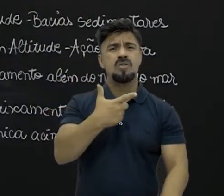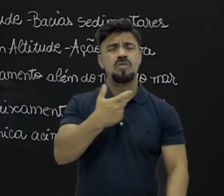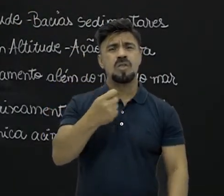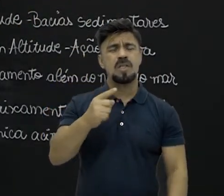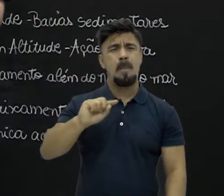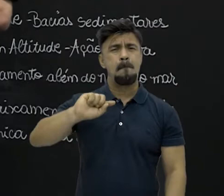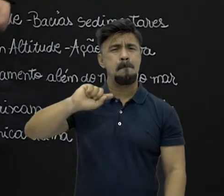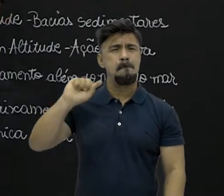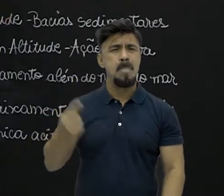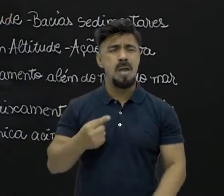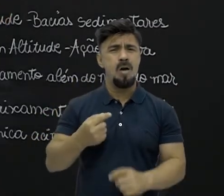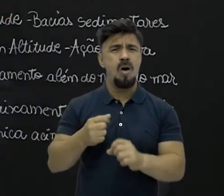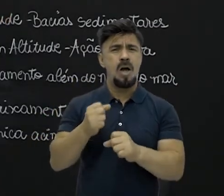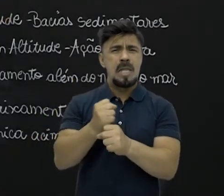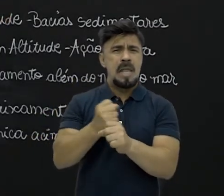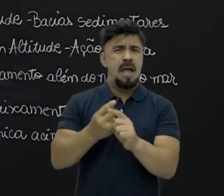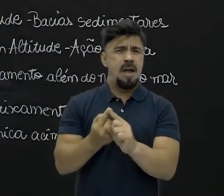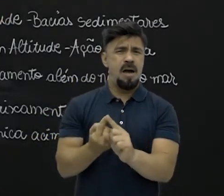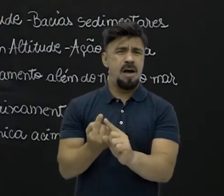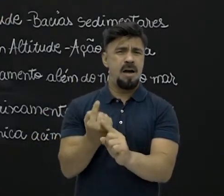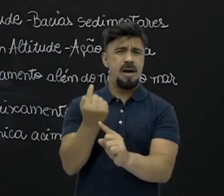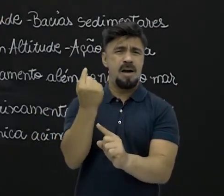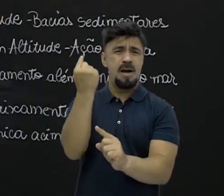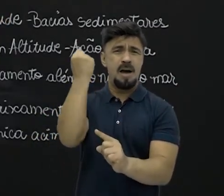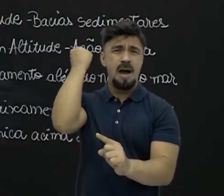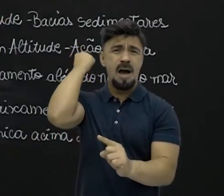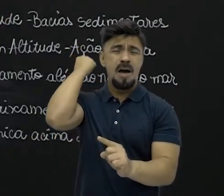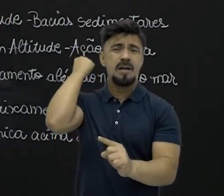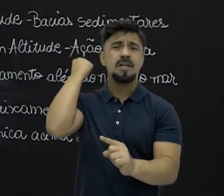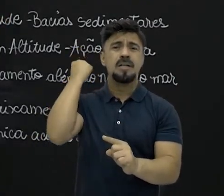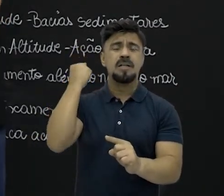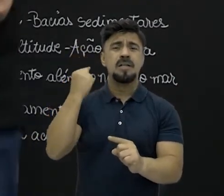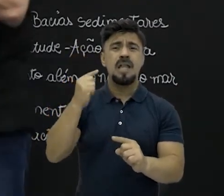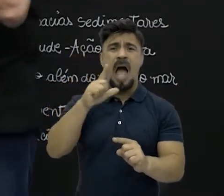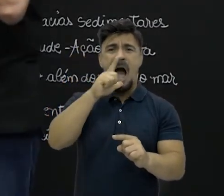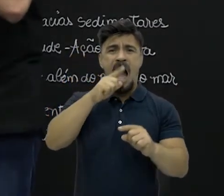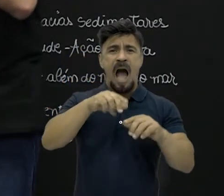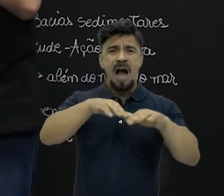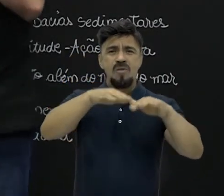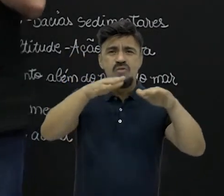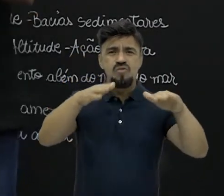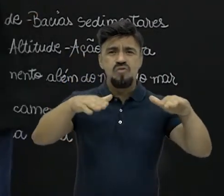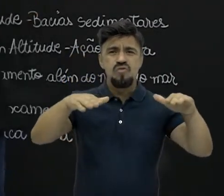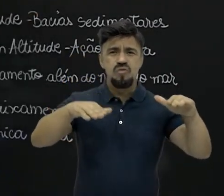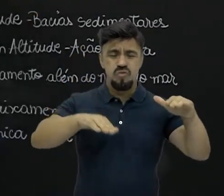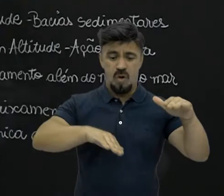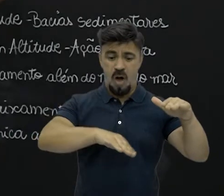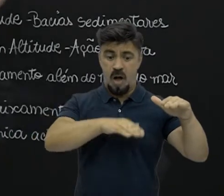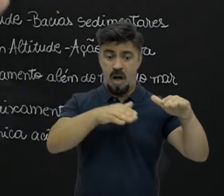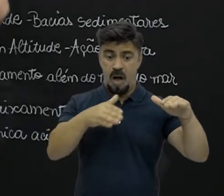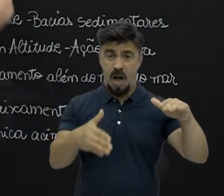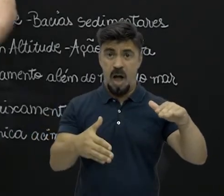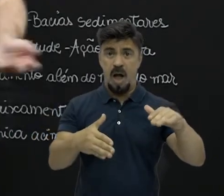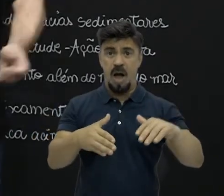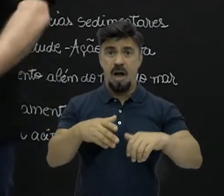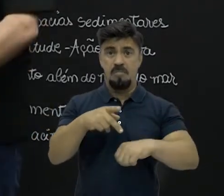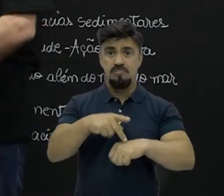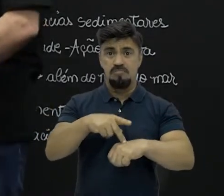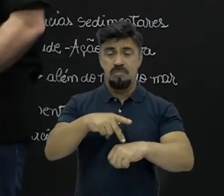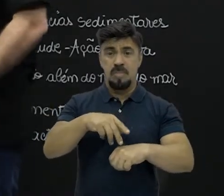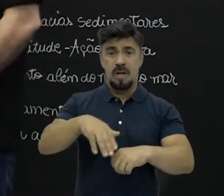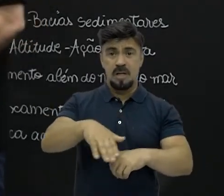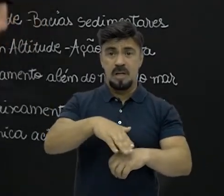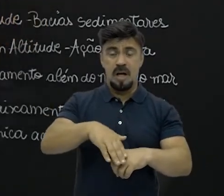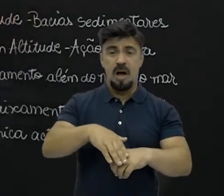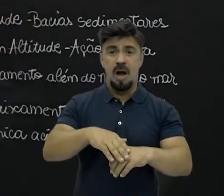atrás, quando um determinado terreno era fundo do oceano, que sofreu essa compactação, deu origem a um arenito, por exemplo. Ou